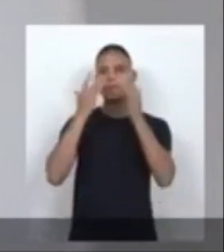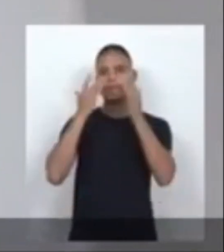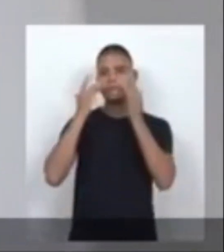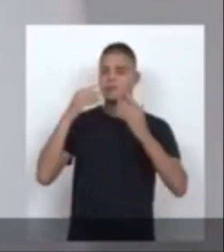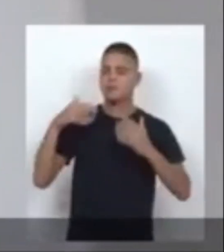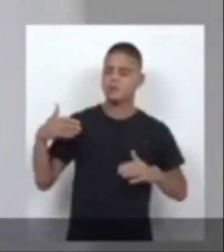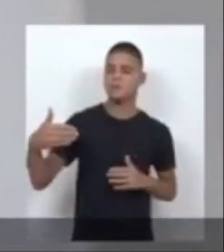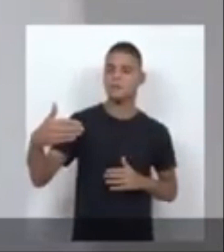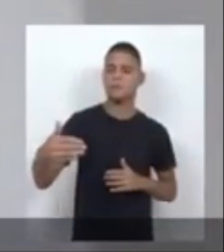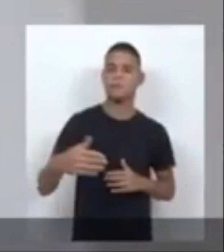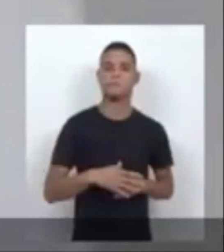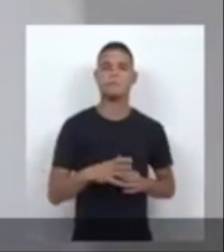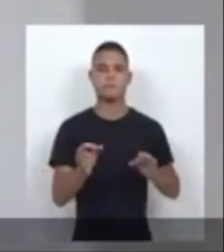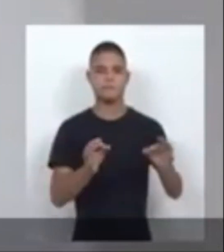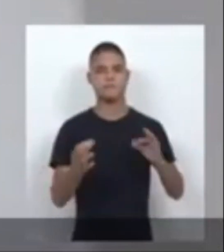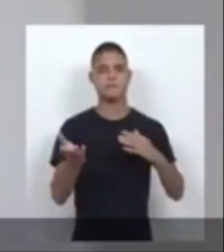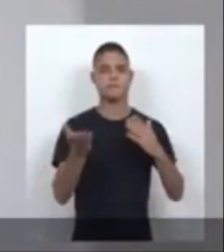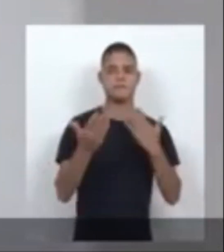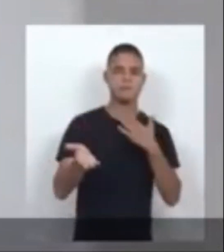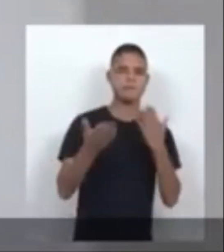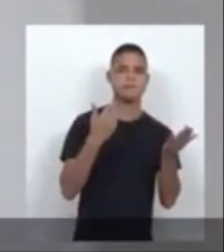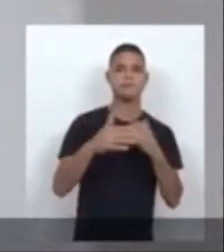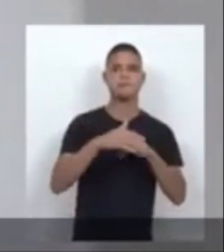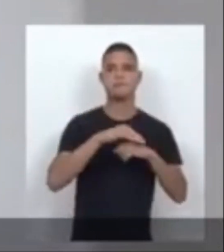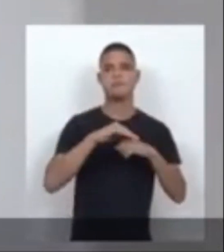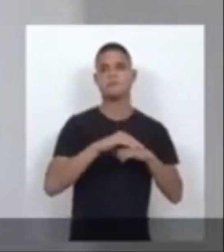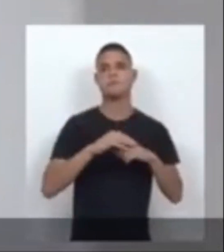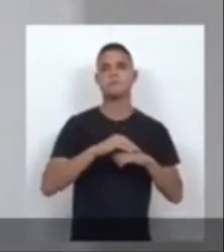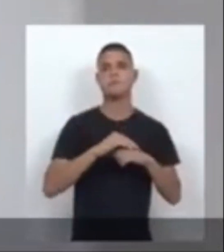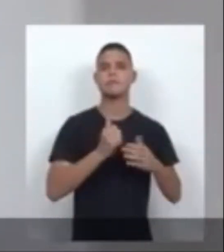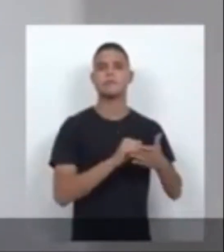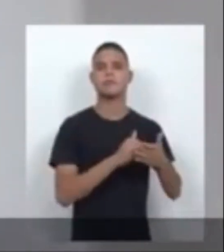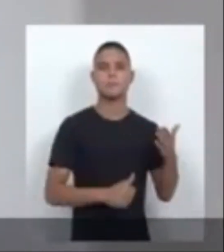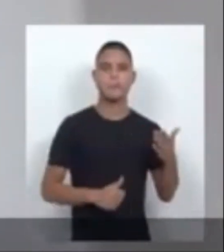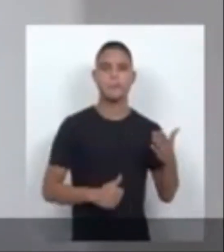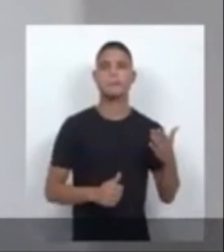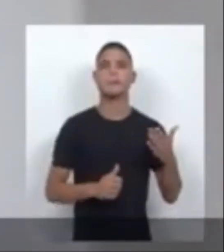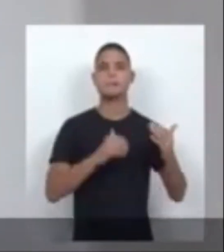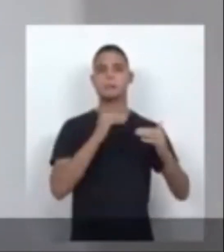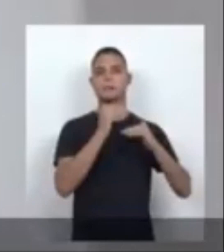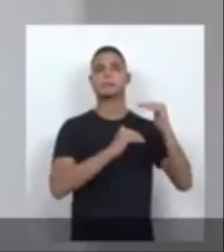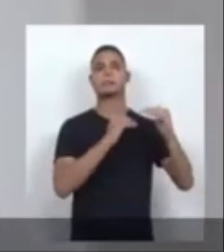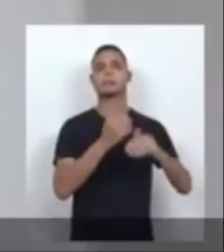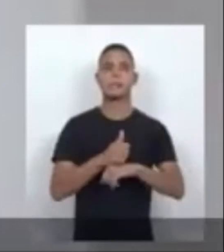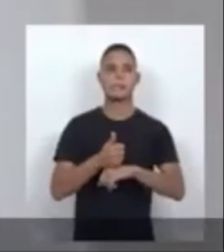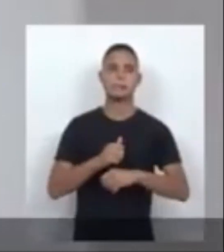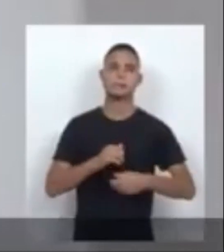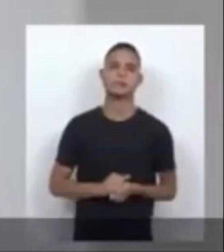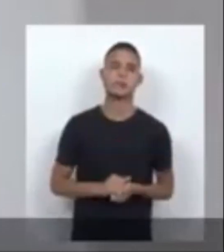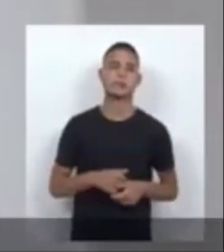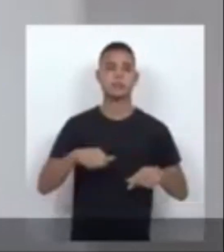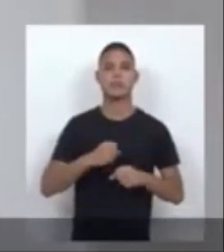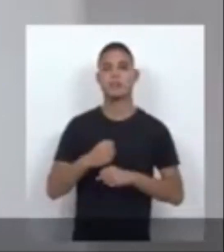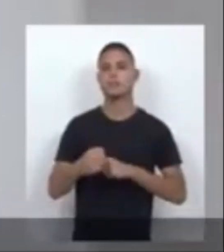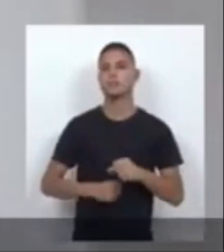vamos aqui fazer um bate-papo sobre avaliação de desempenho dos profissionais. Este ano, a avaliação de desempenho